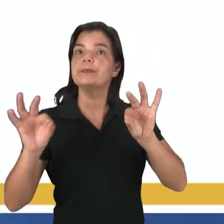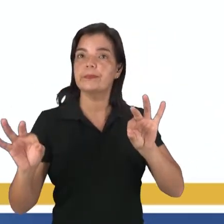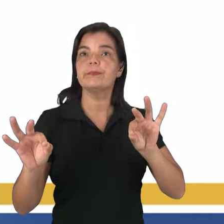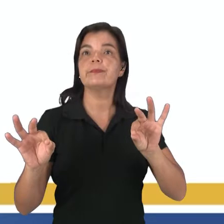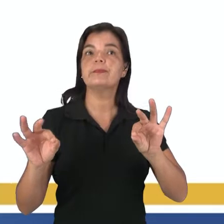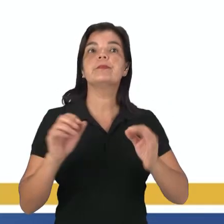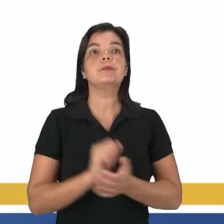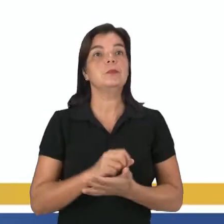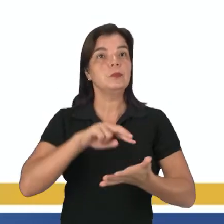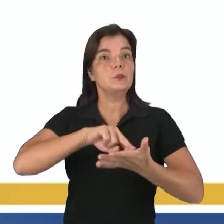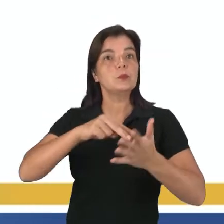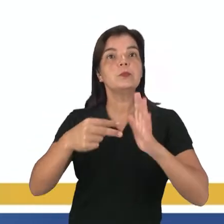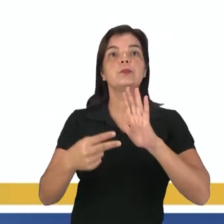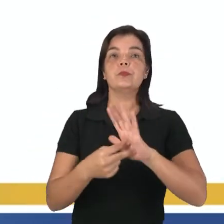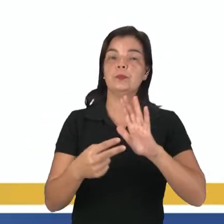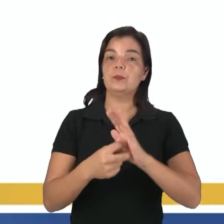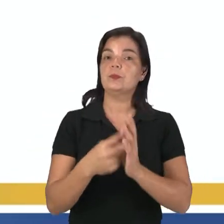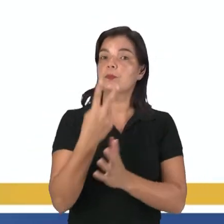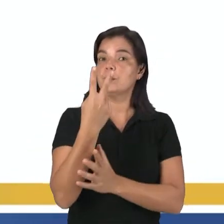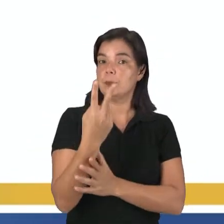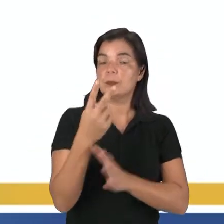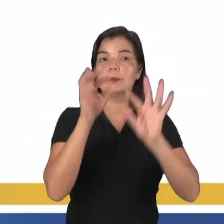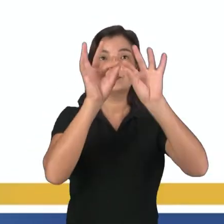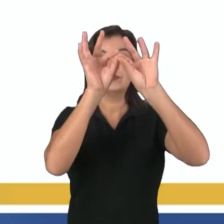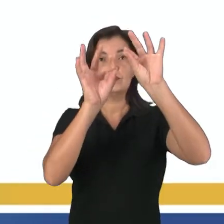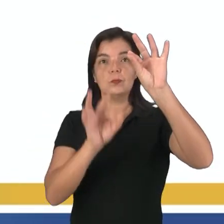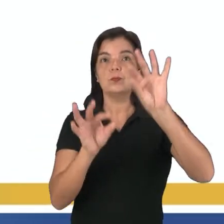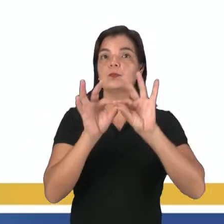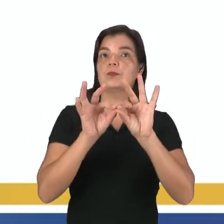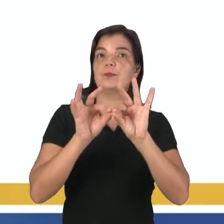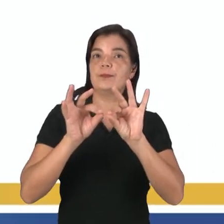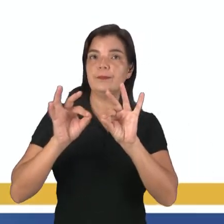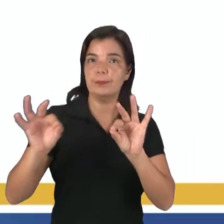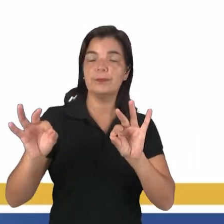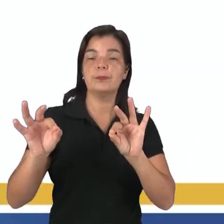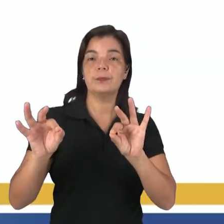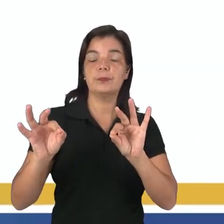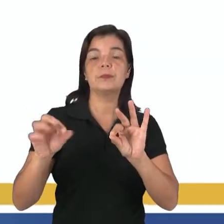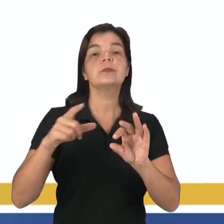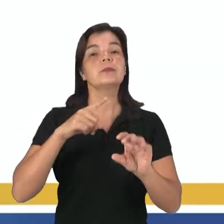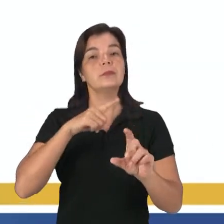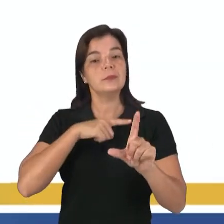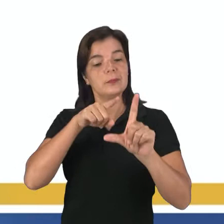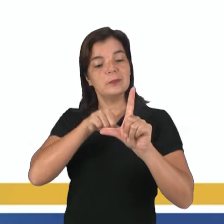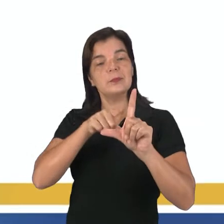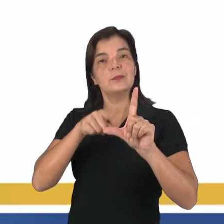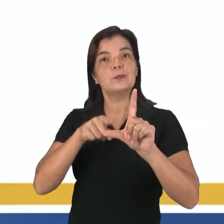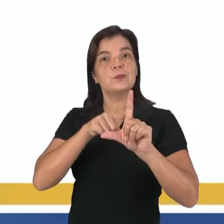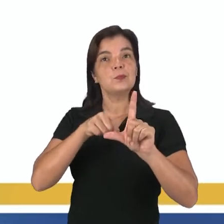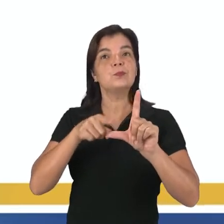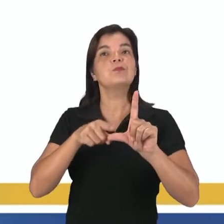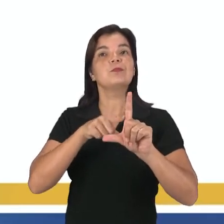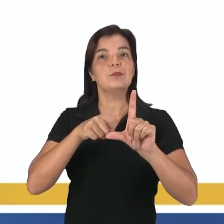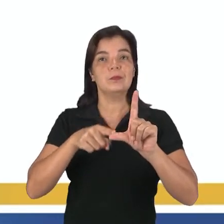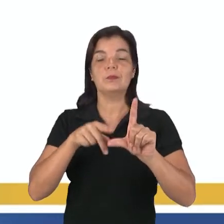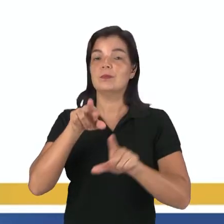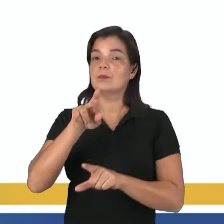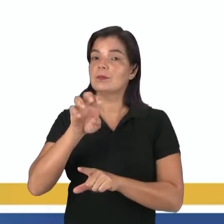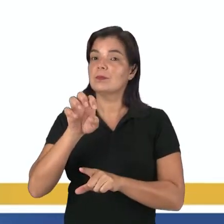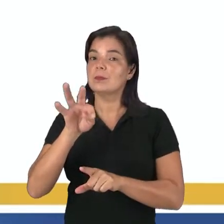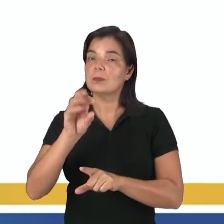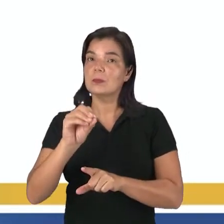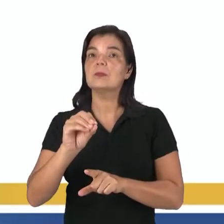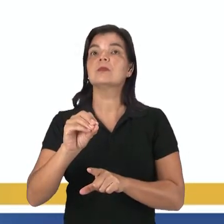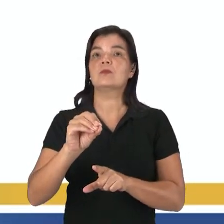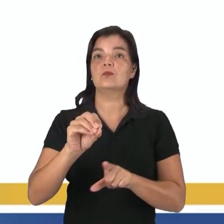perpendiculares entre si Isso significa que onde as duas retas se interceptam é formado um ângulo